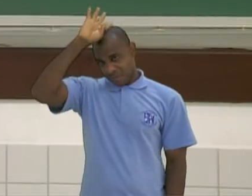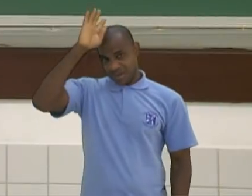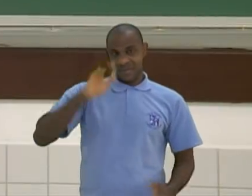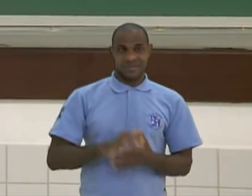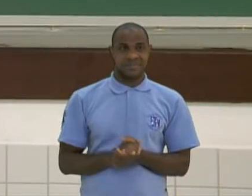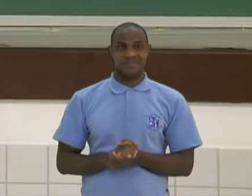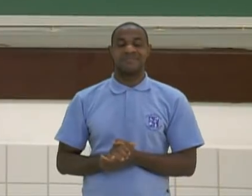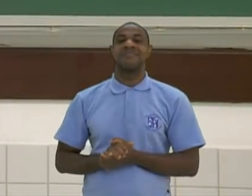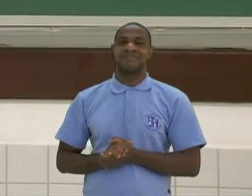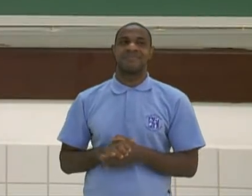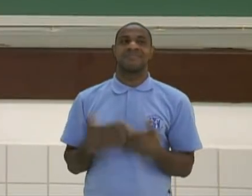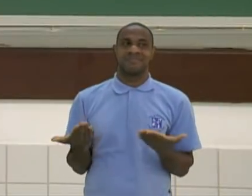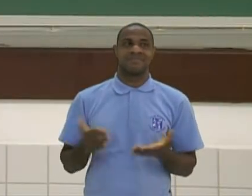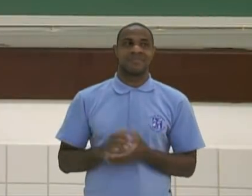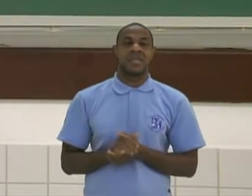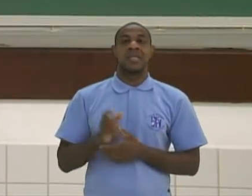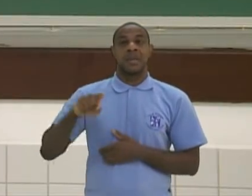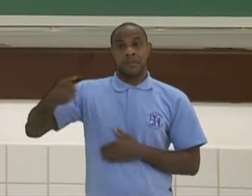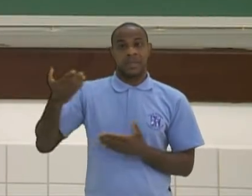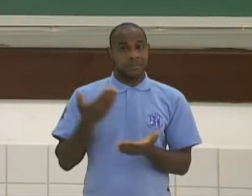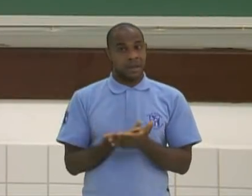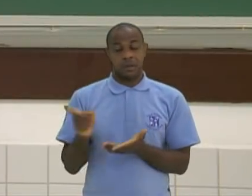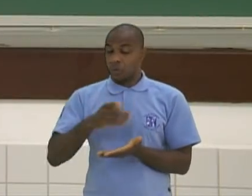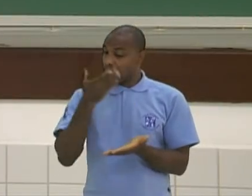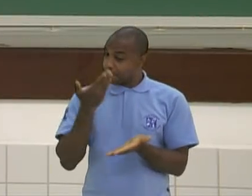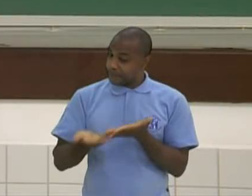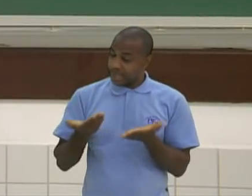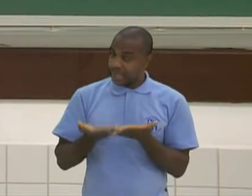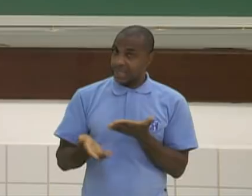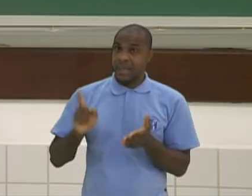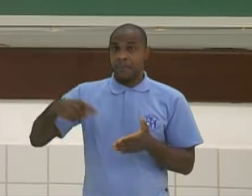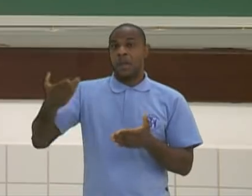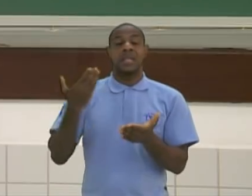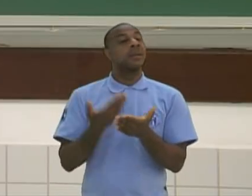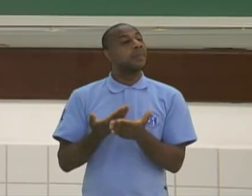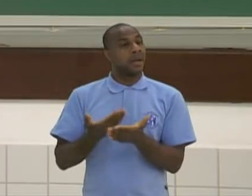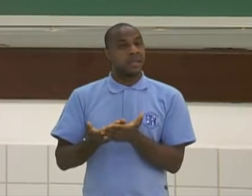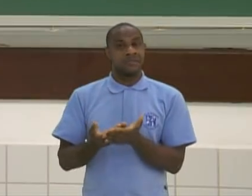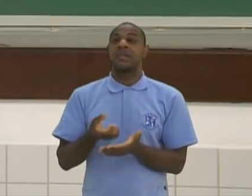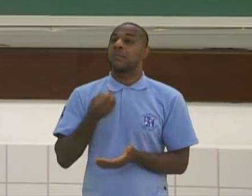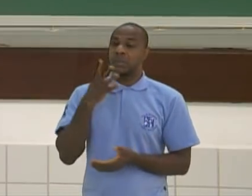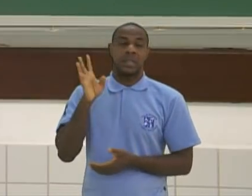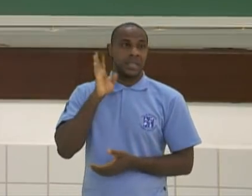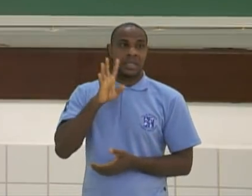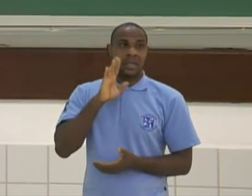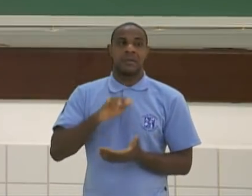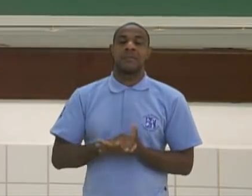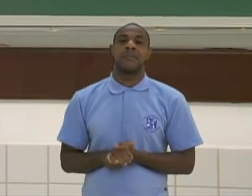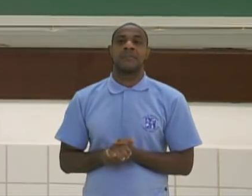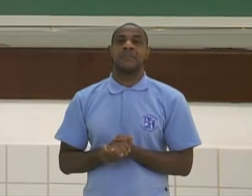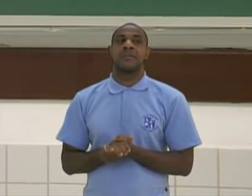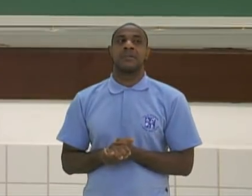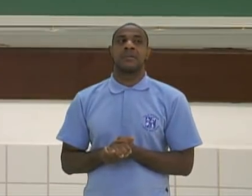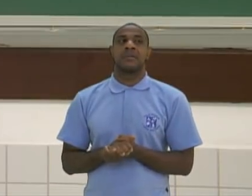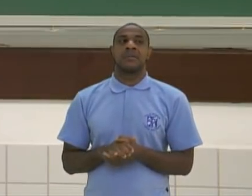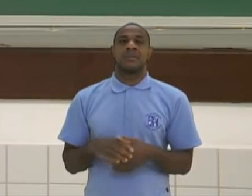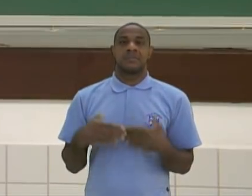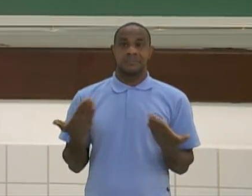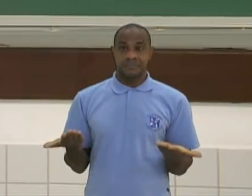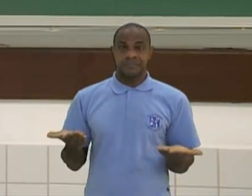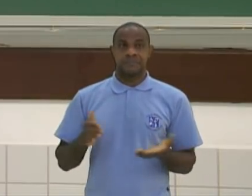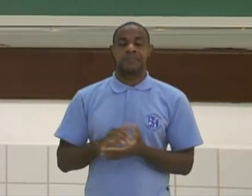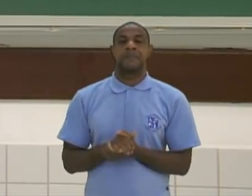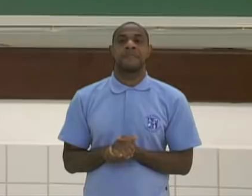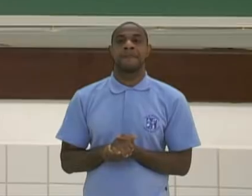do Império Romano. Vamos ver, não percam a próxima aula, vai ser muito bacana. Fecharmos, né, essa epopeia romana,